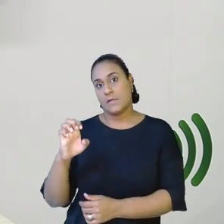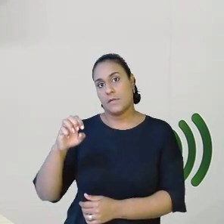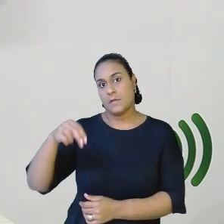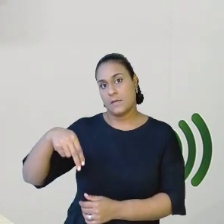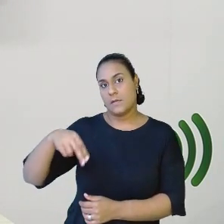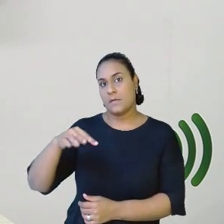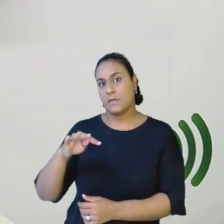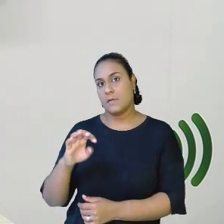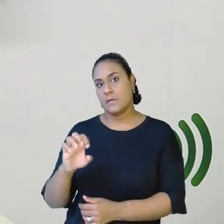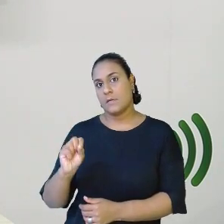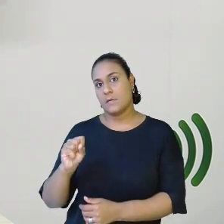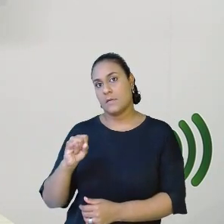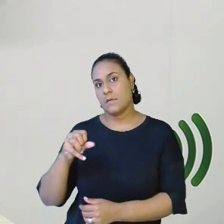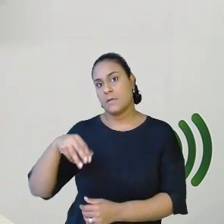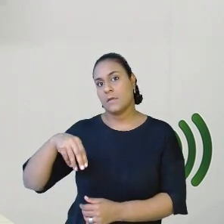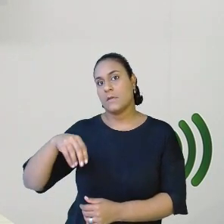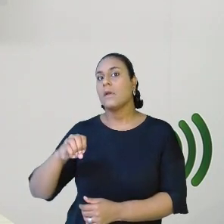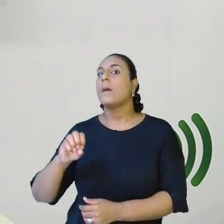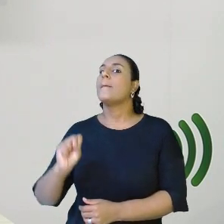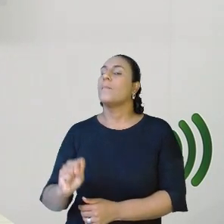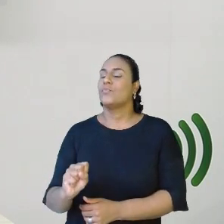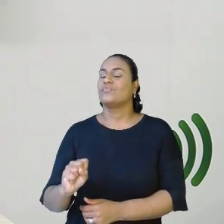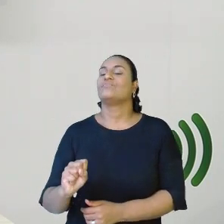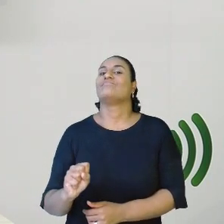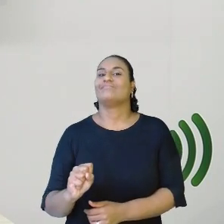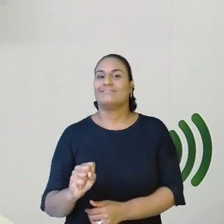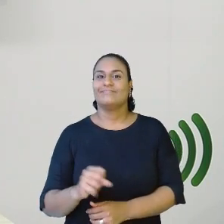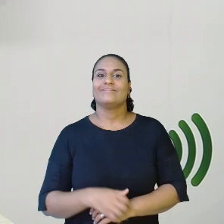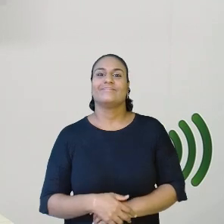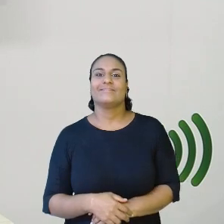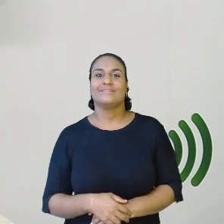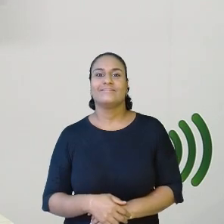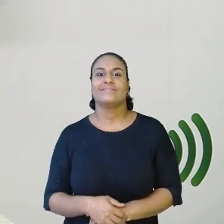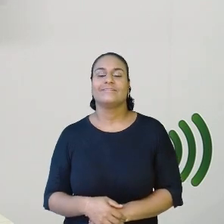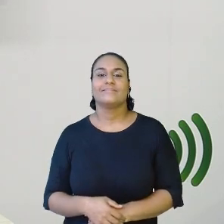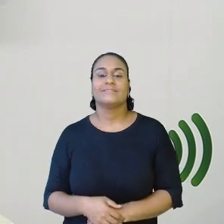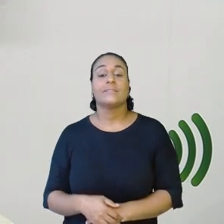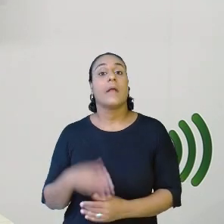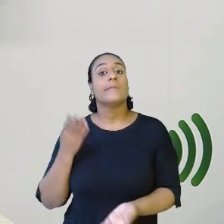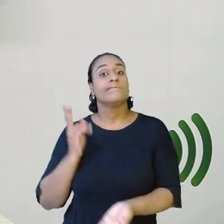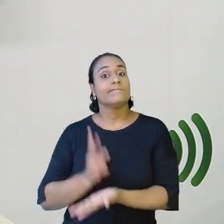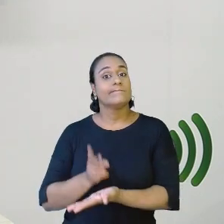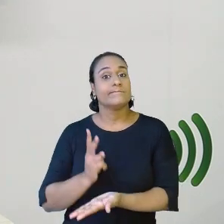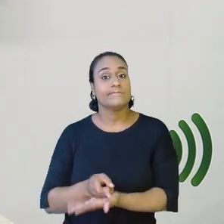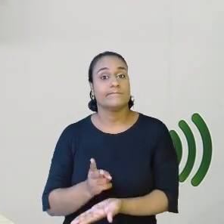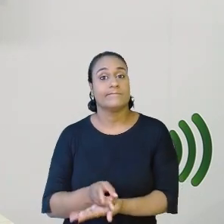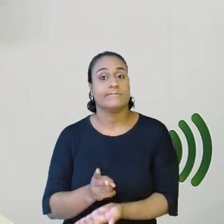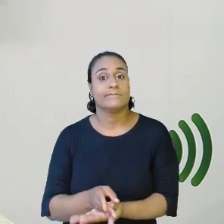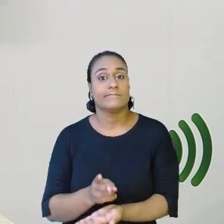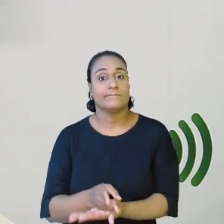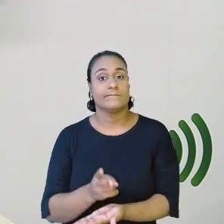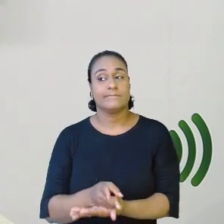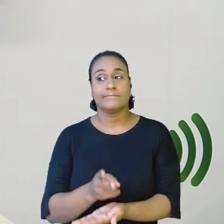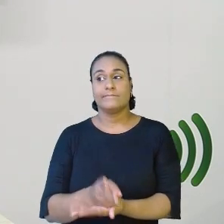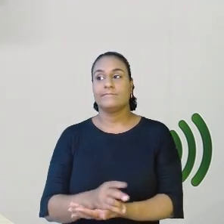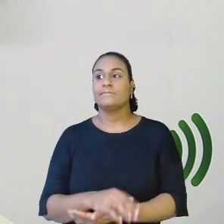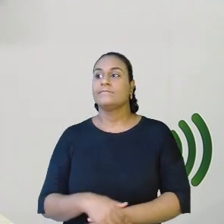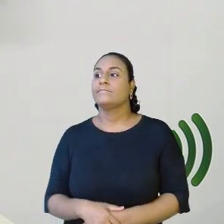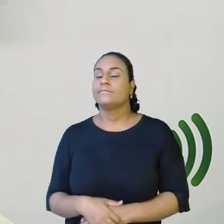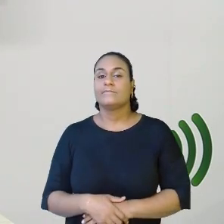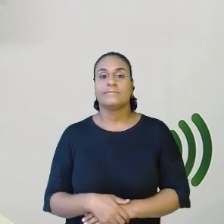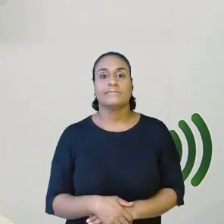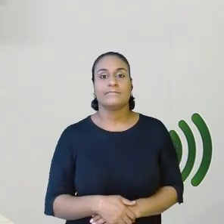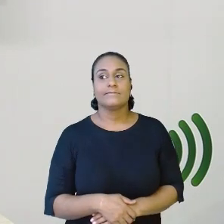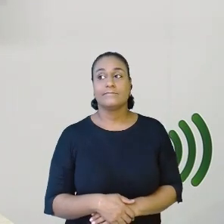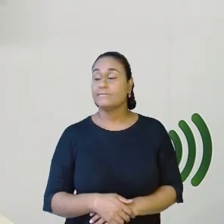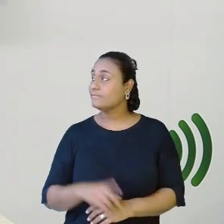tem 35 centésimos. Continuando, nós estamos vendo aqui na